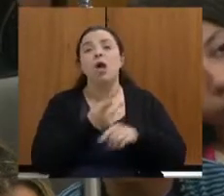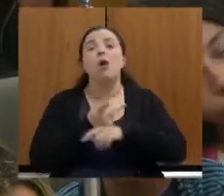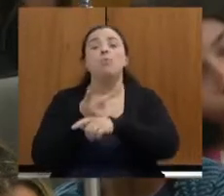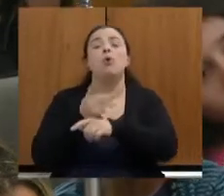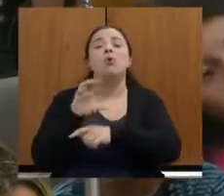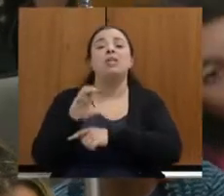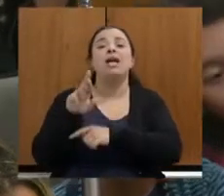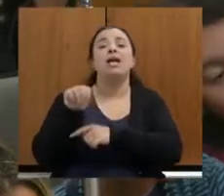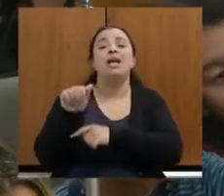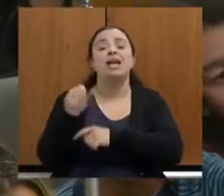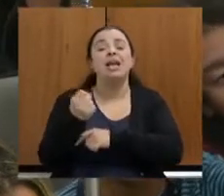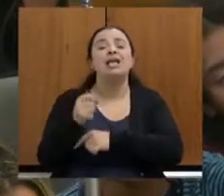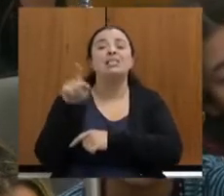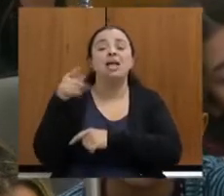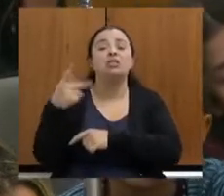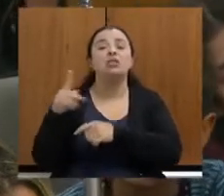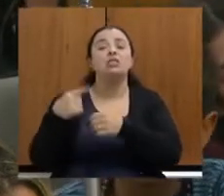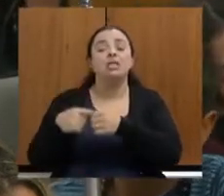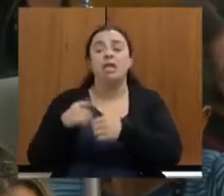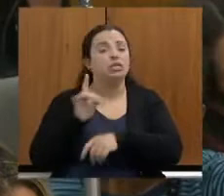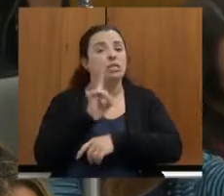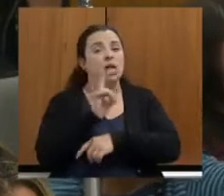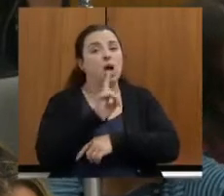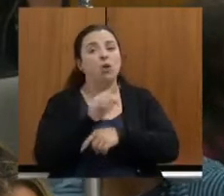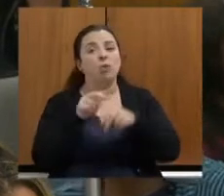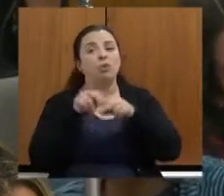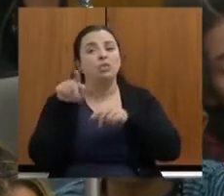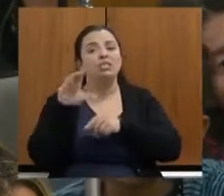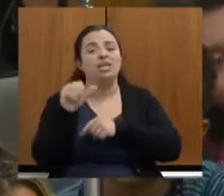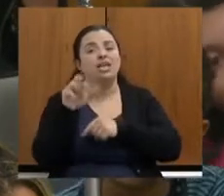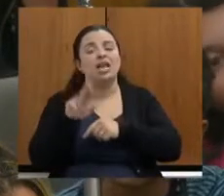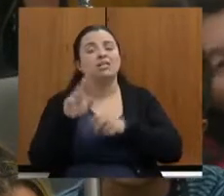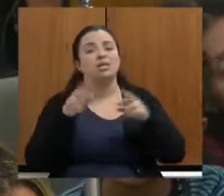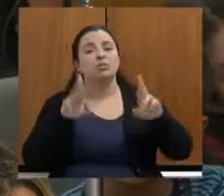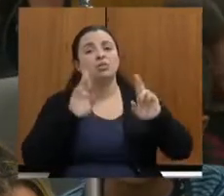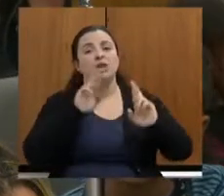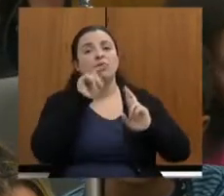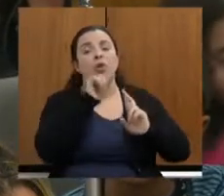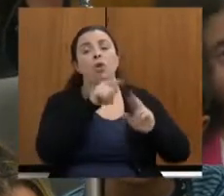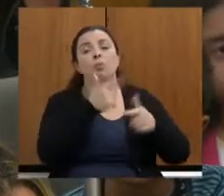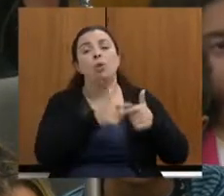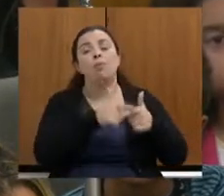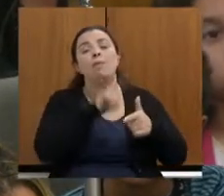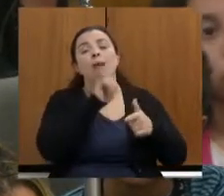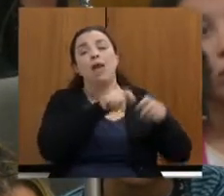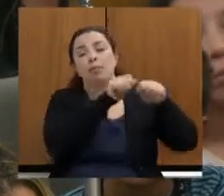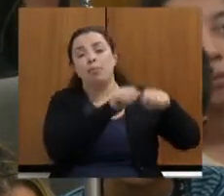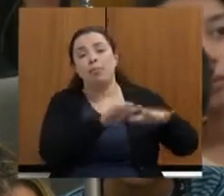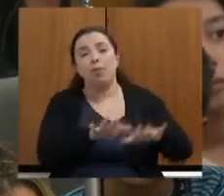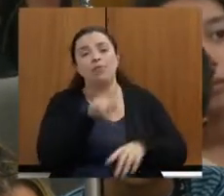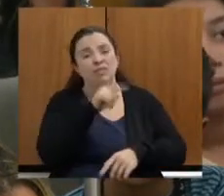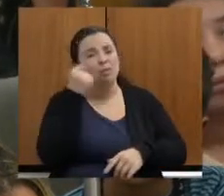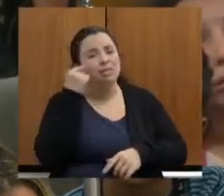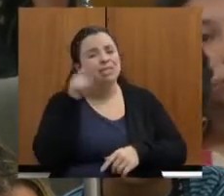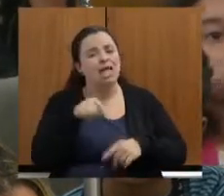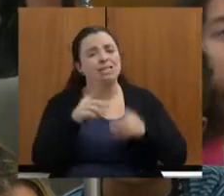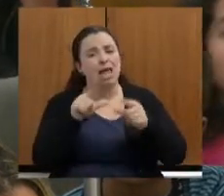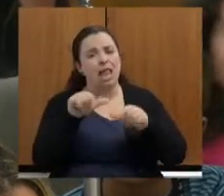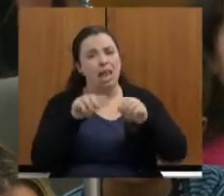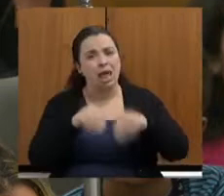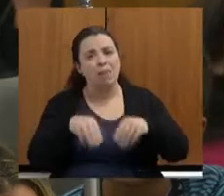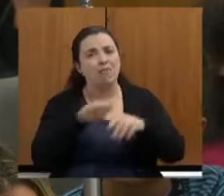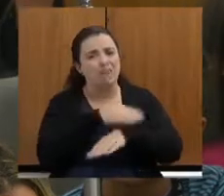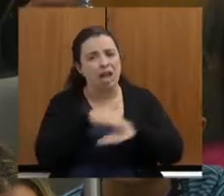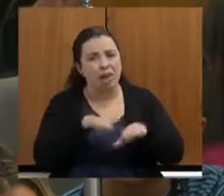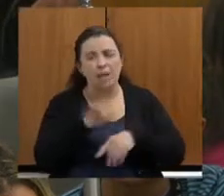sim e isso é conhecido por vocês eu Travis em lá na ilha falei conhecer essas aqui esse bug vai acabar nós vamos ver